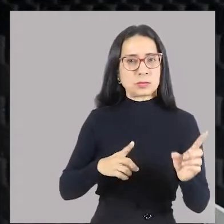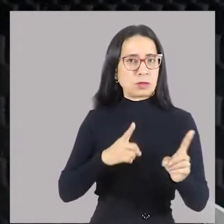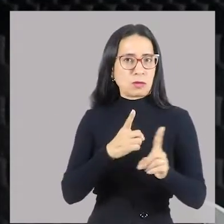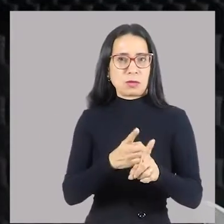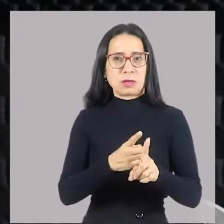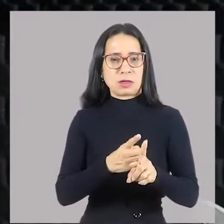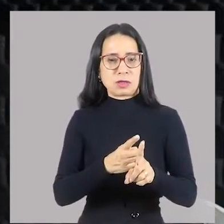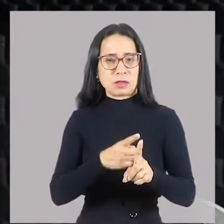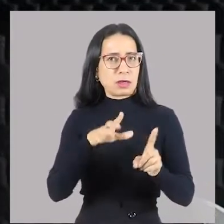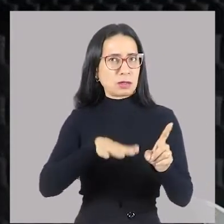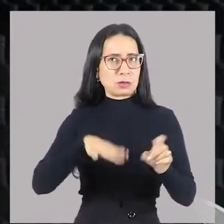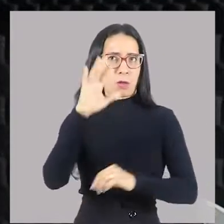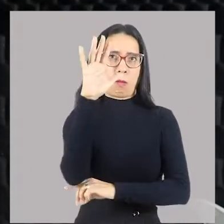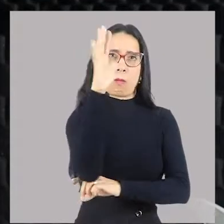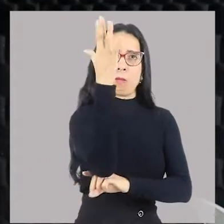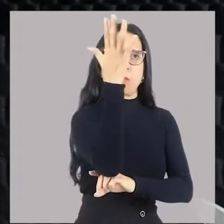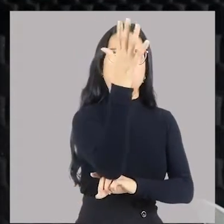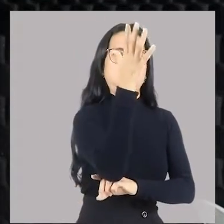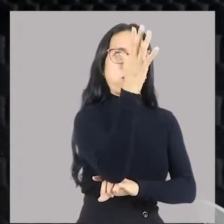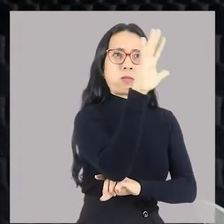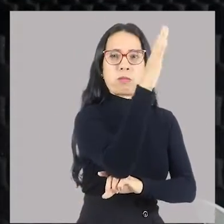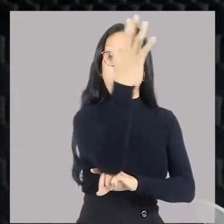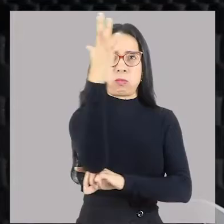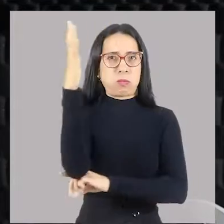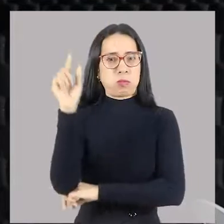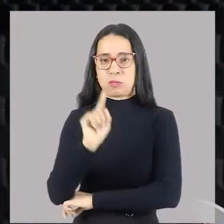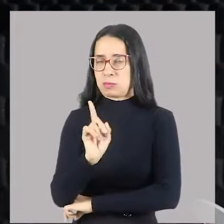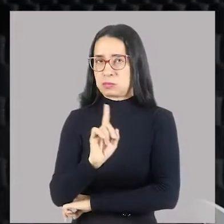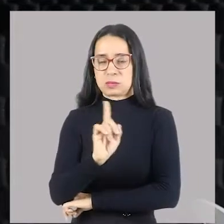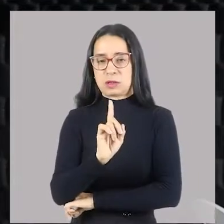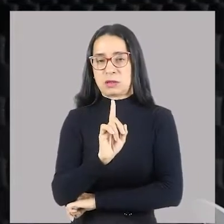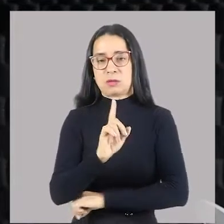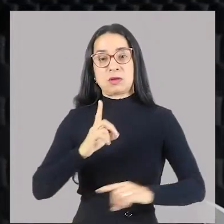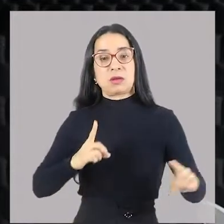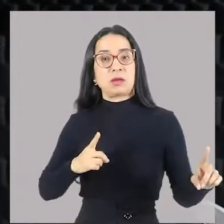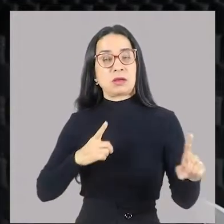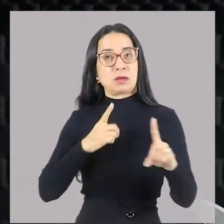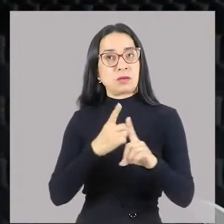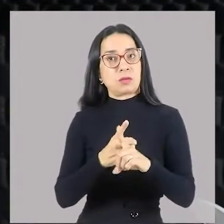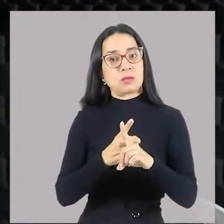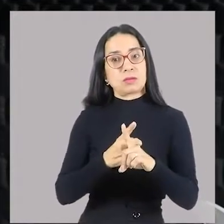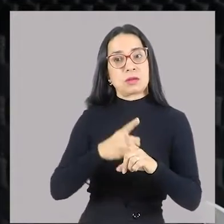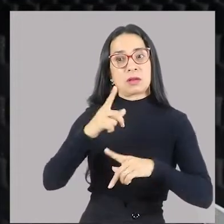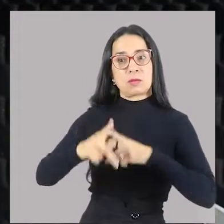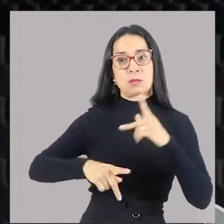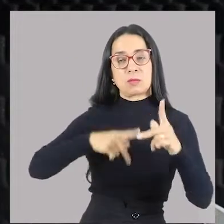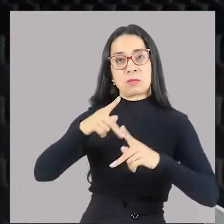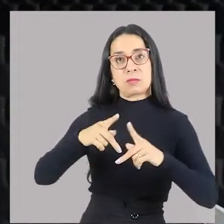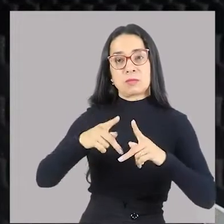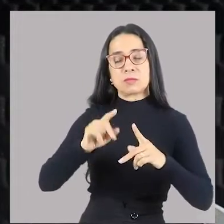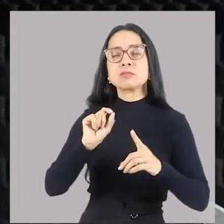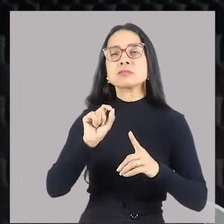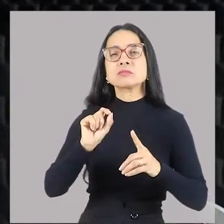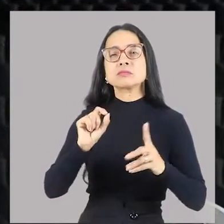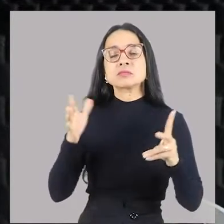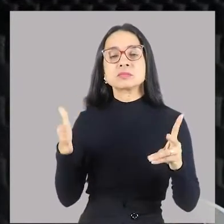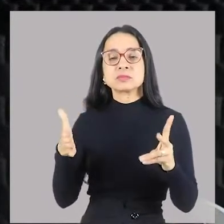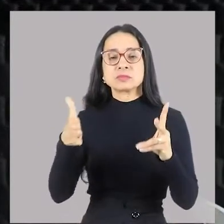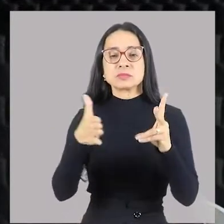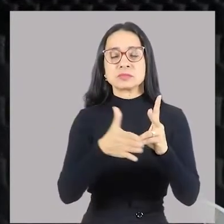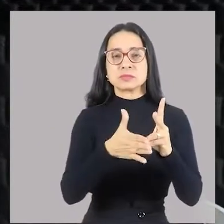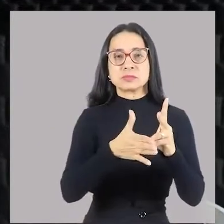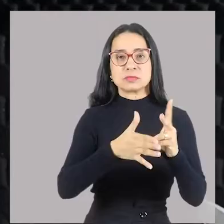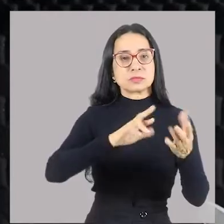só mato, encontraram um povo, a comunidade indígena. E